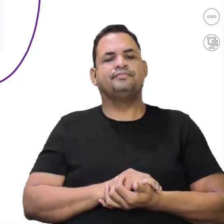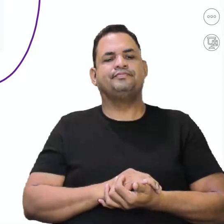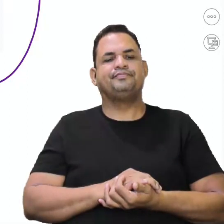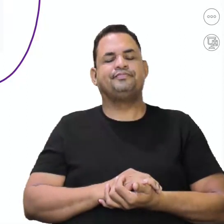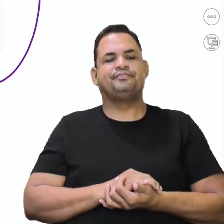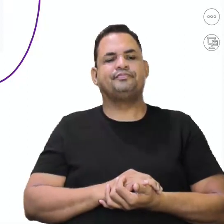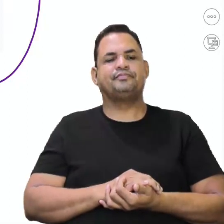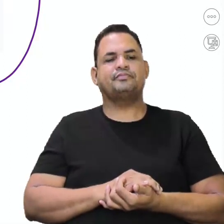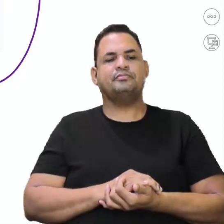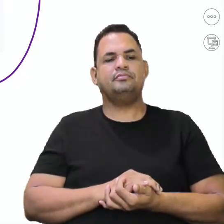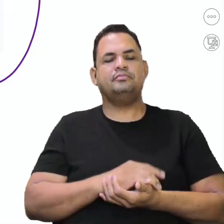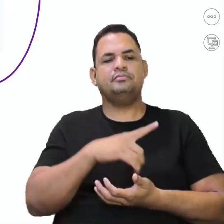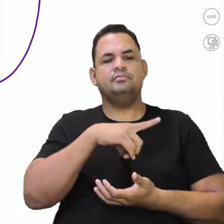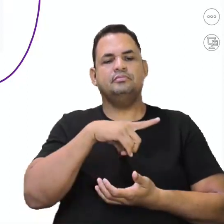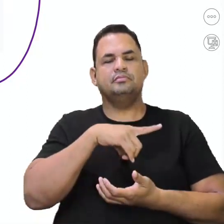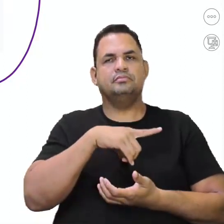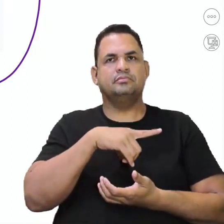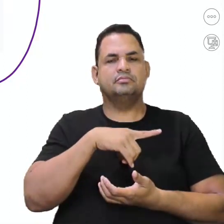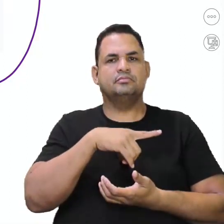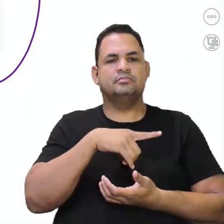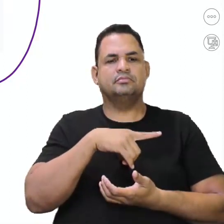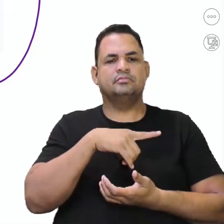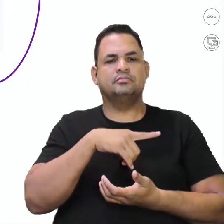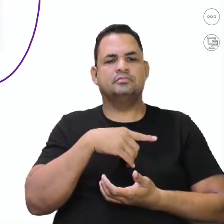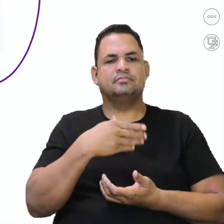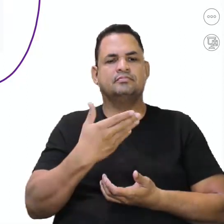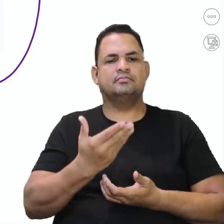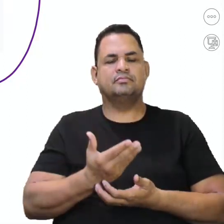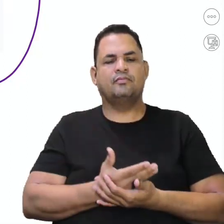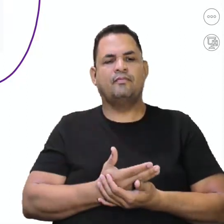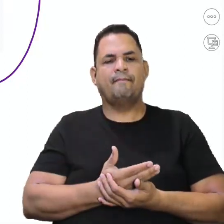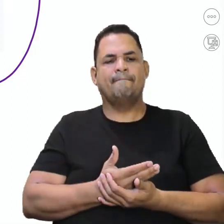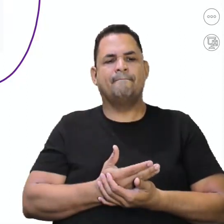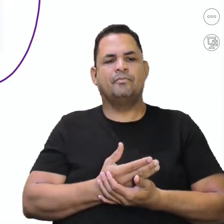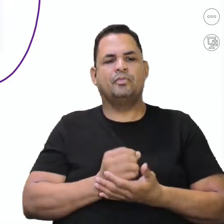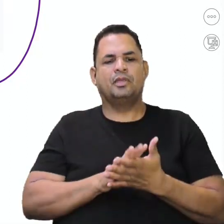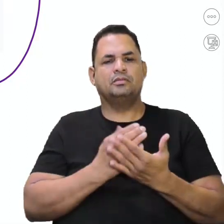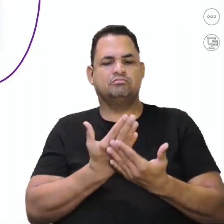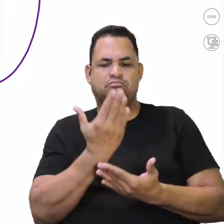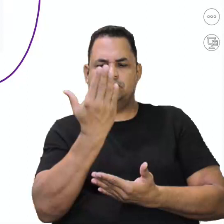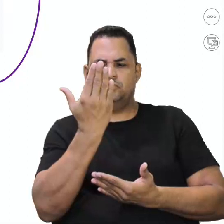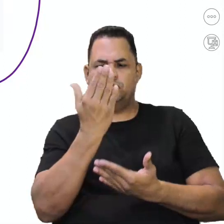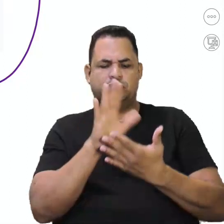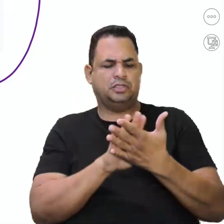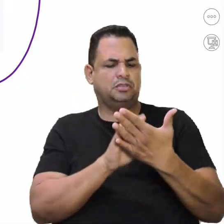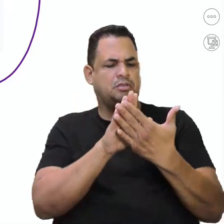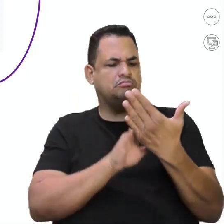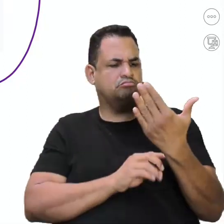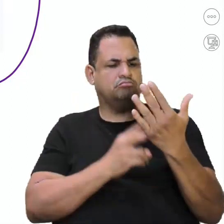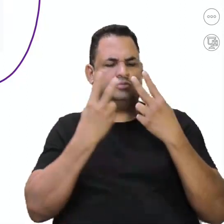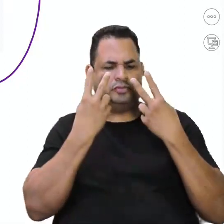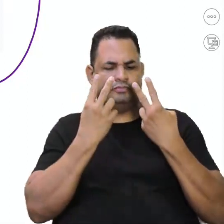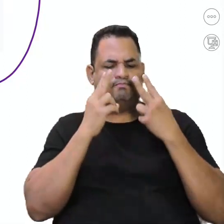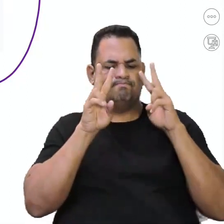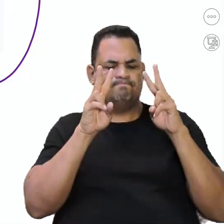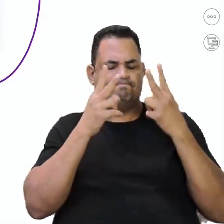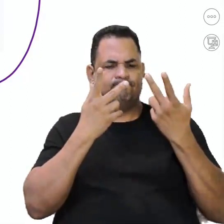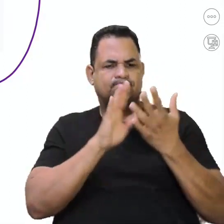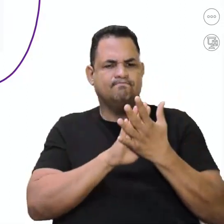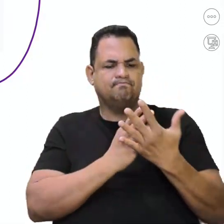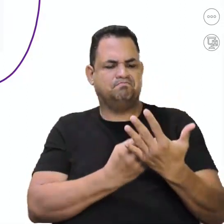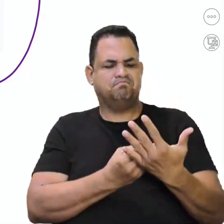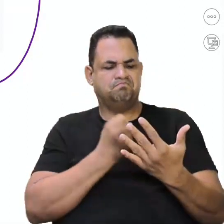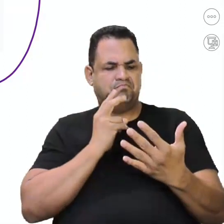visual appeal. Então, ele tem uma questão de aparência visual bem forte, tem que ser forte para